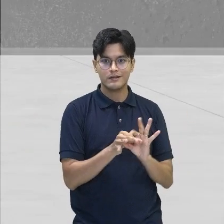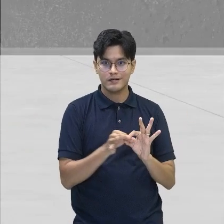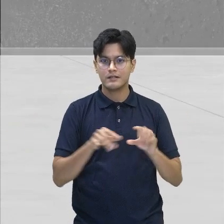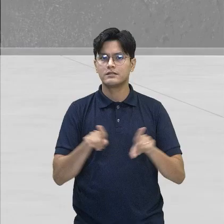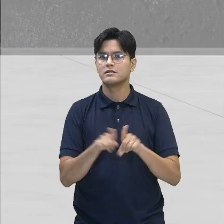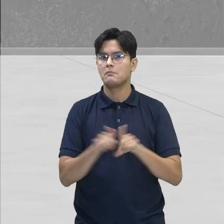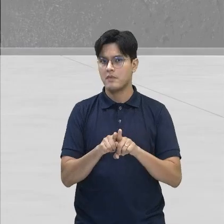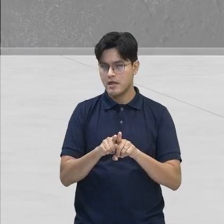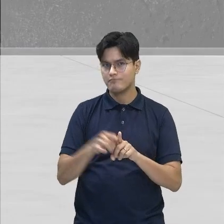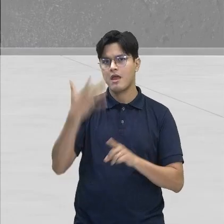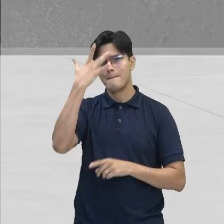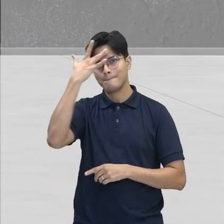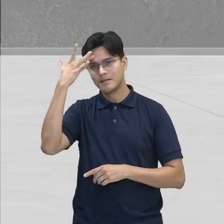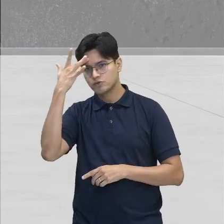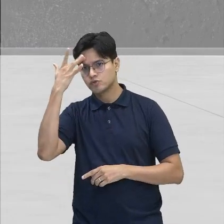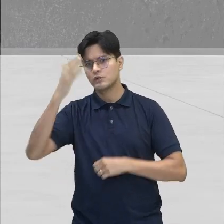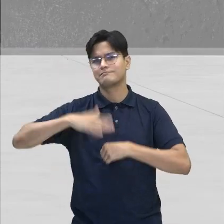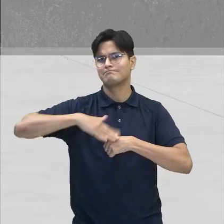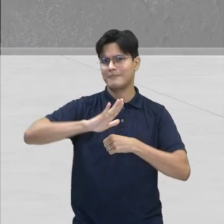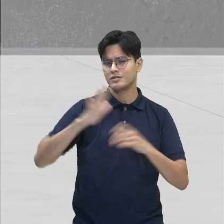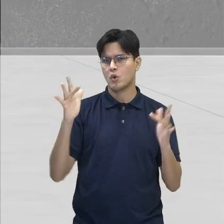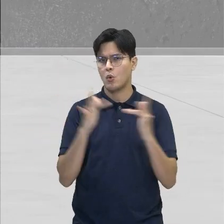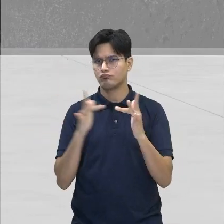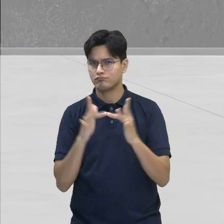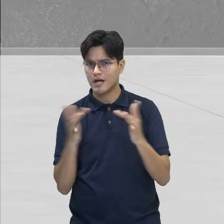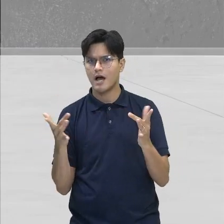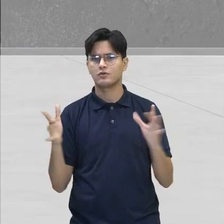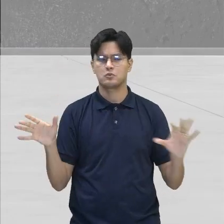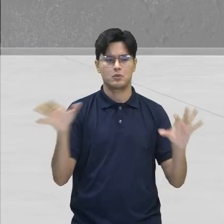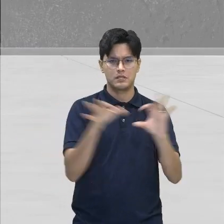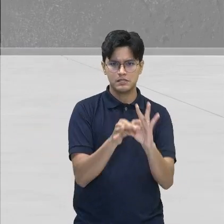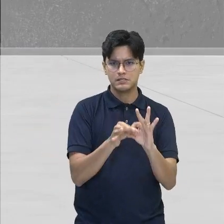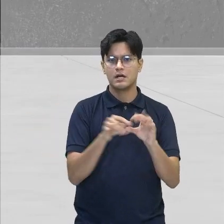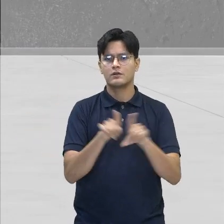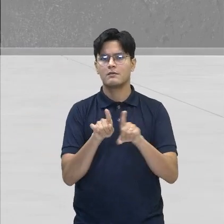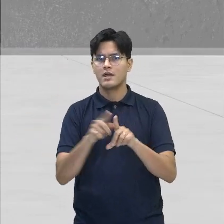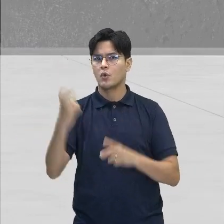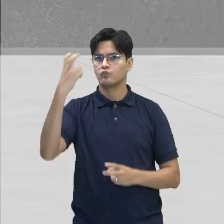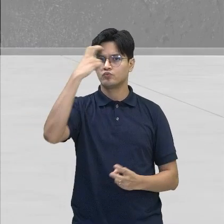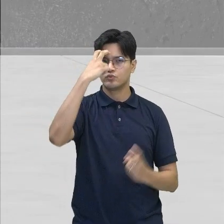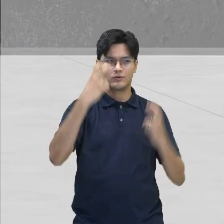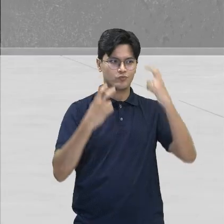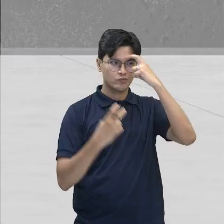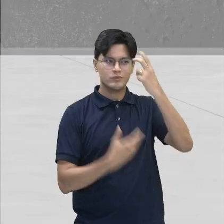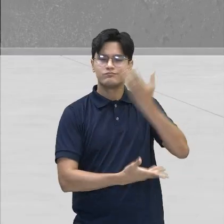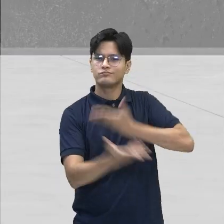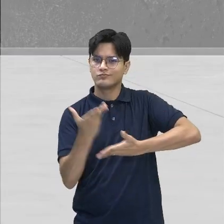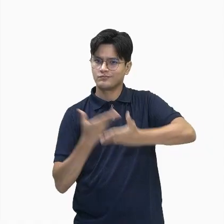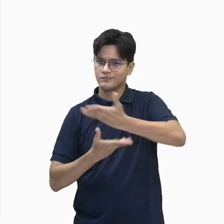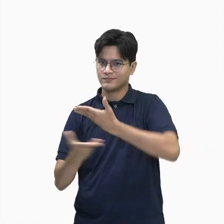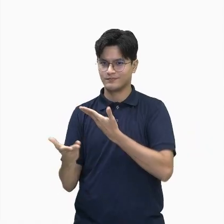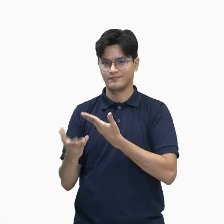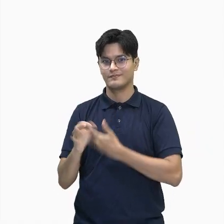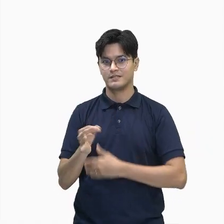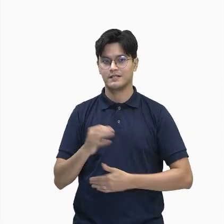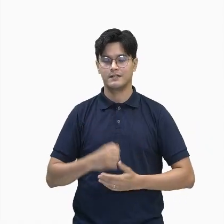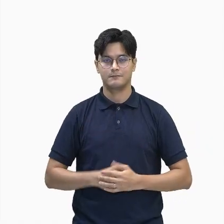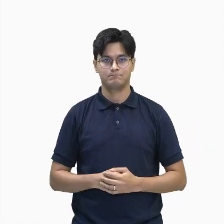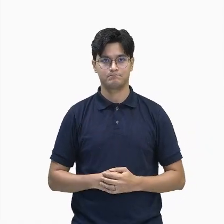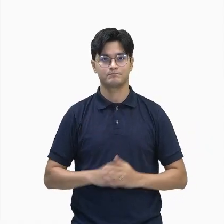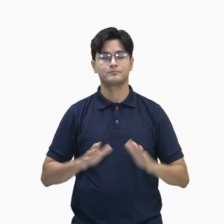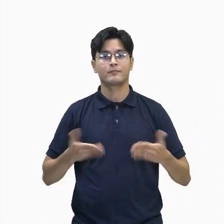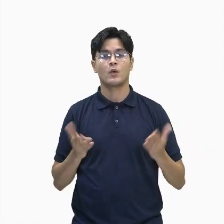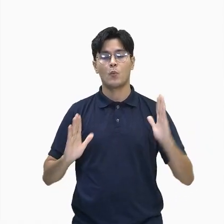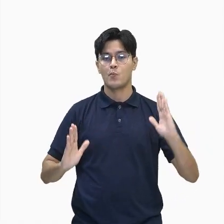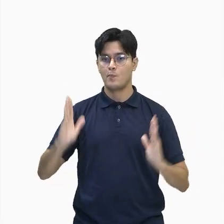pessoas, na ampliação também das trocas comerciais e culturais, por assim dizer. Acompanhem comigo aqui o tempo de